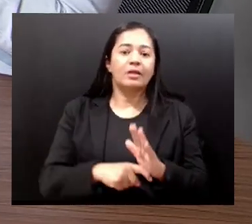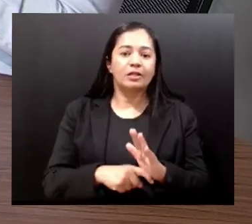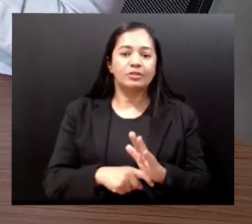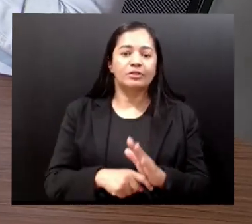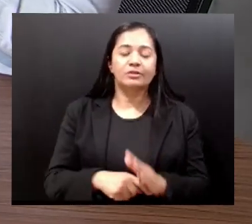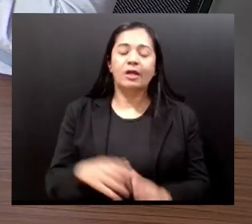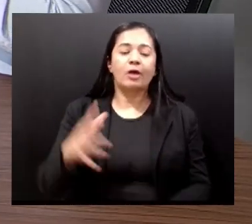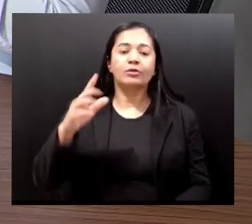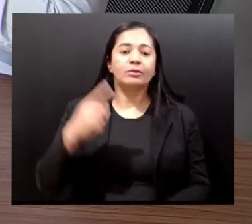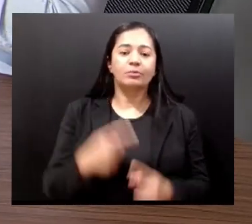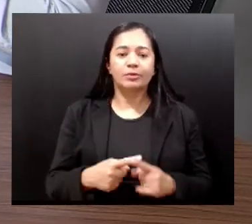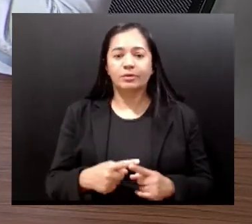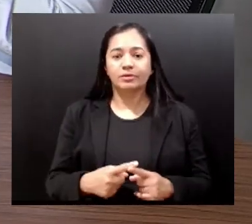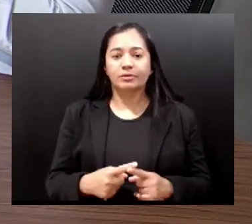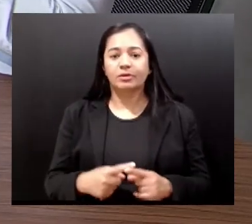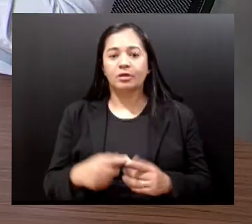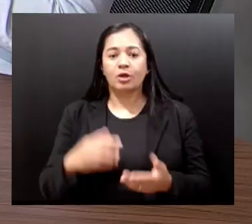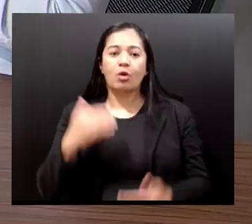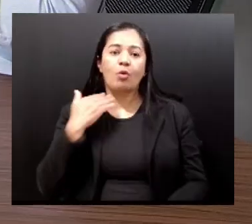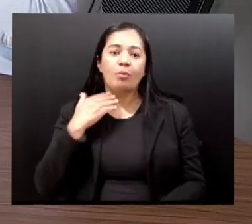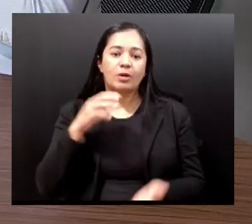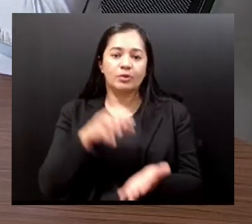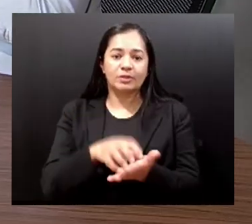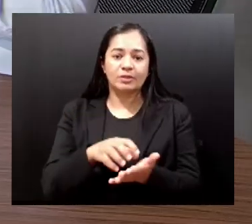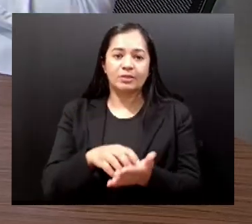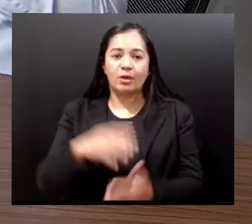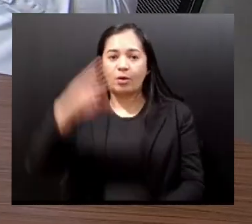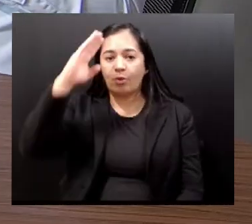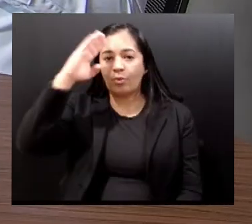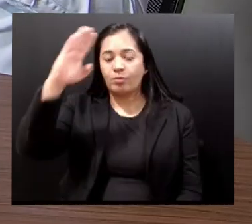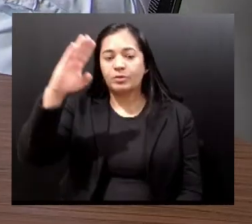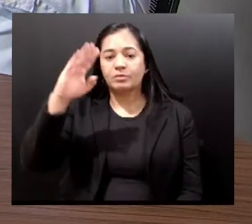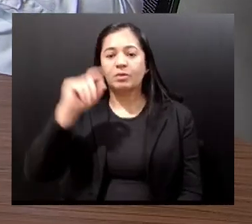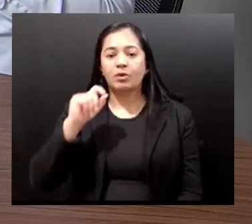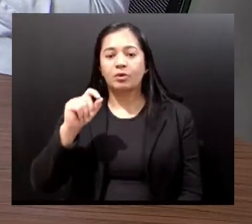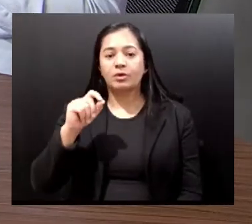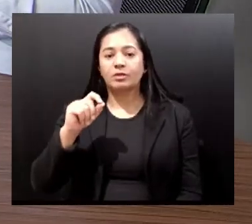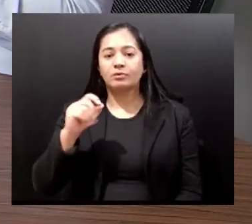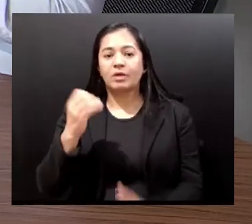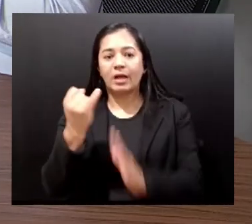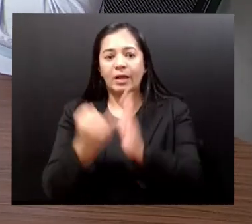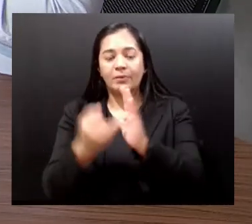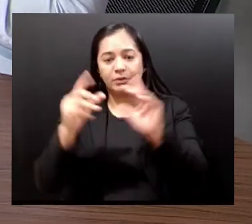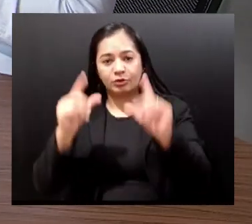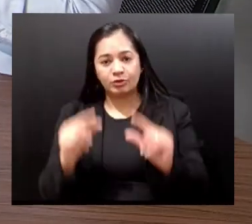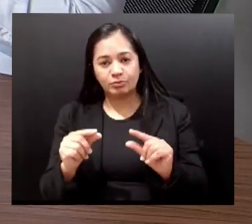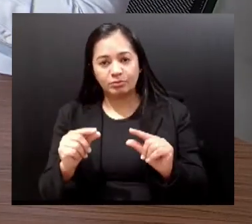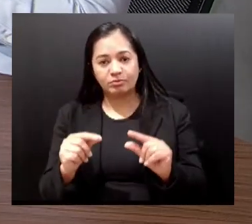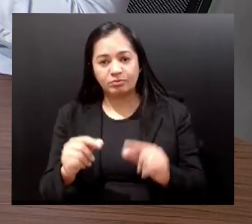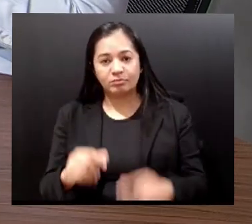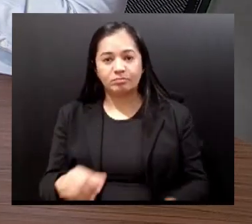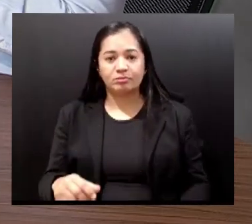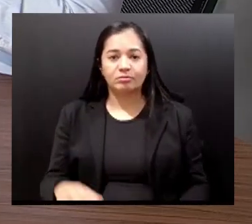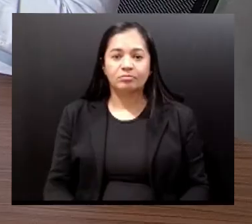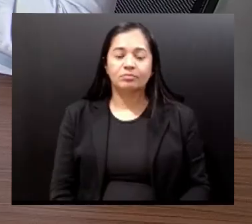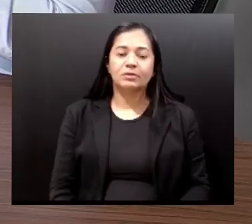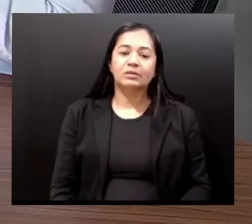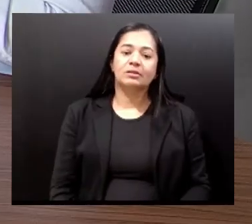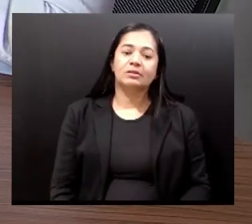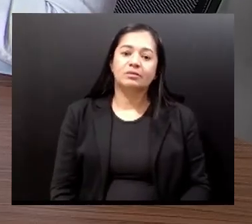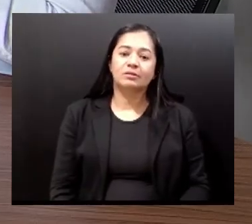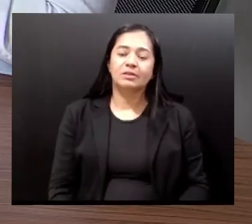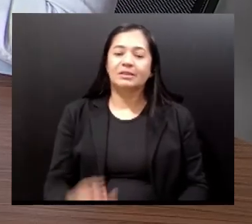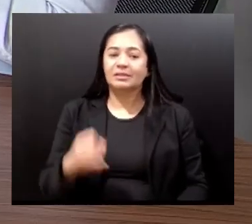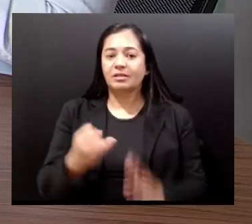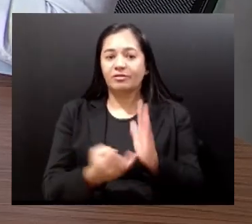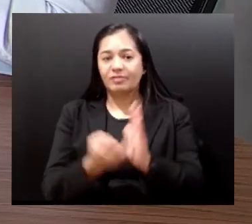o Banco Central tem como principal função baixar a inflação. Se a inflação está alta, o juros está alto, o crédito está alto, e é ruim para todo mundo.